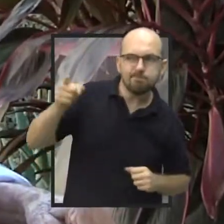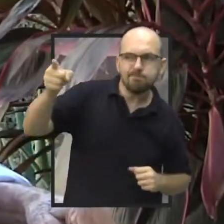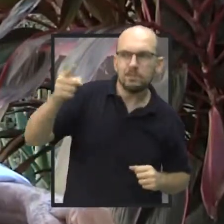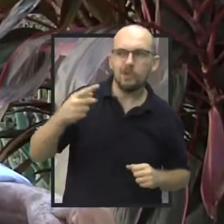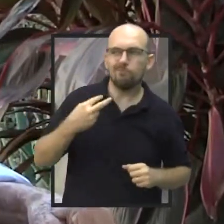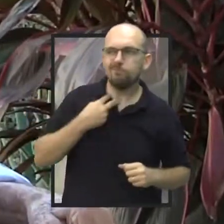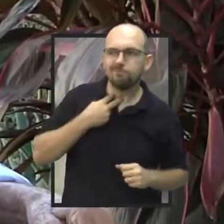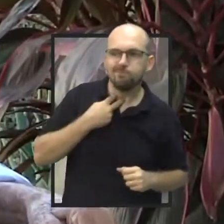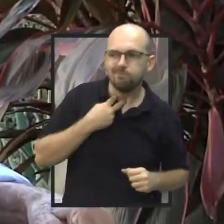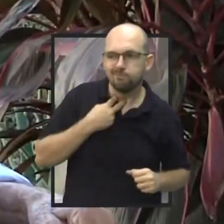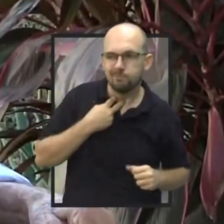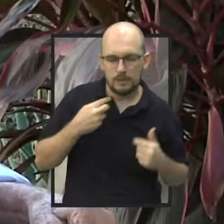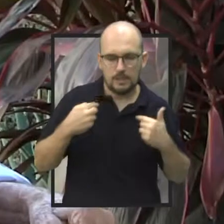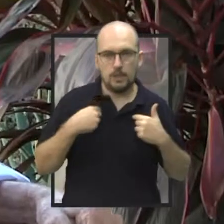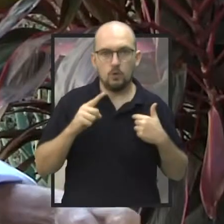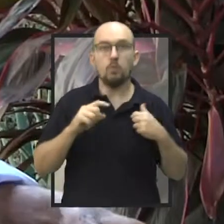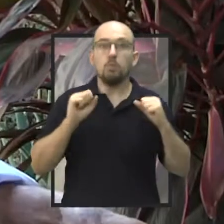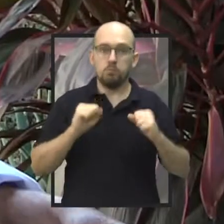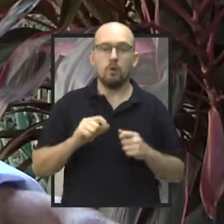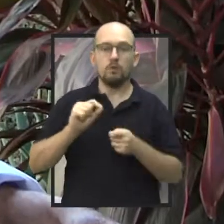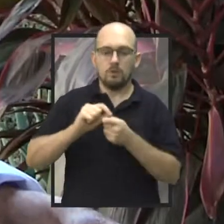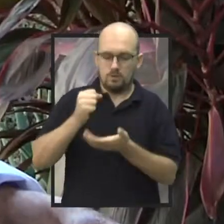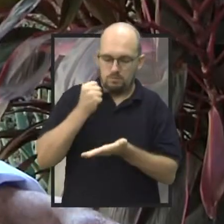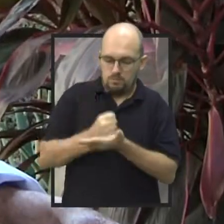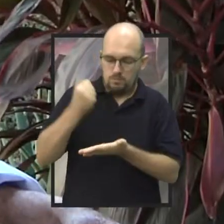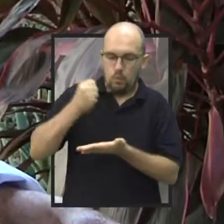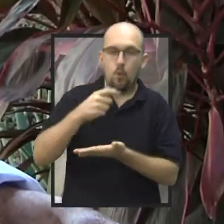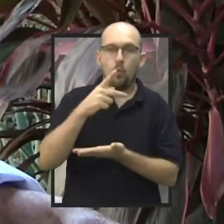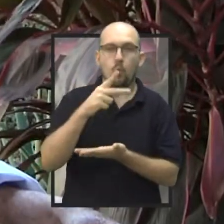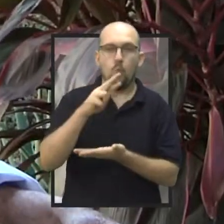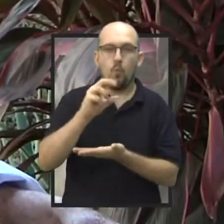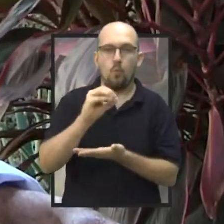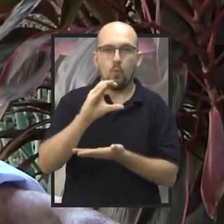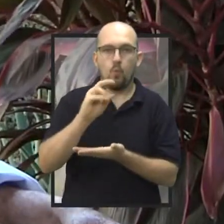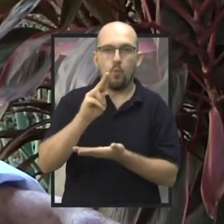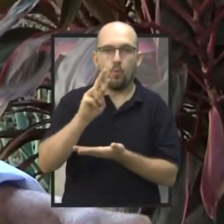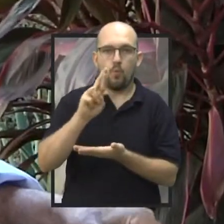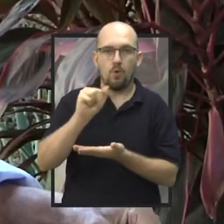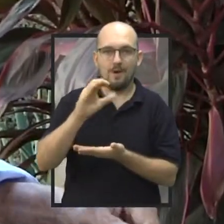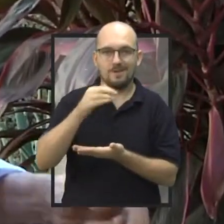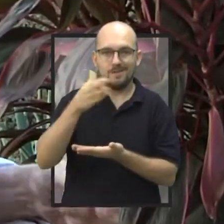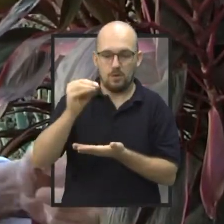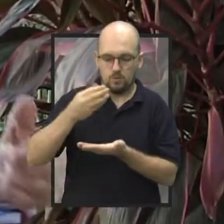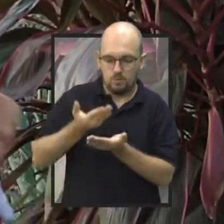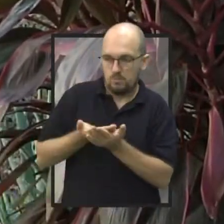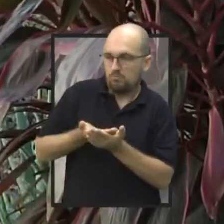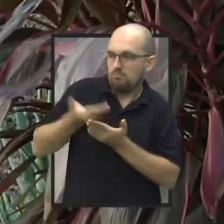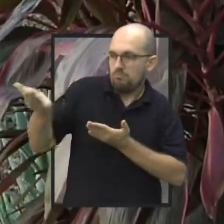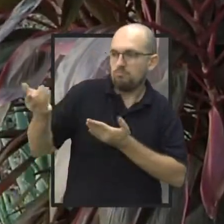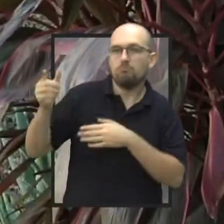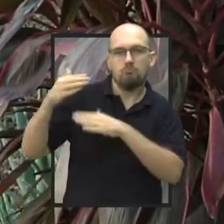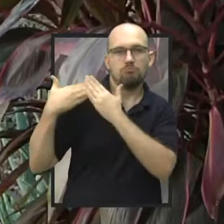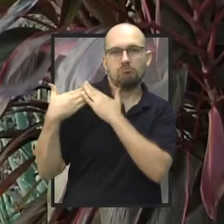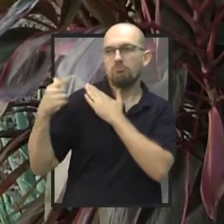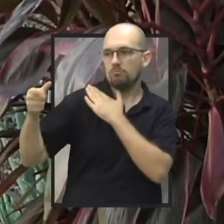fazer. Eu posso dar uma procuração para alguém em meu nome fazer. Ora, eu tenho o